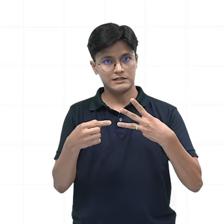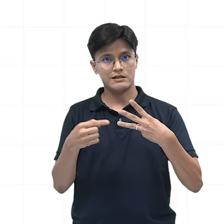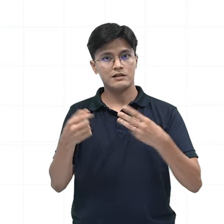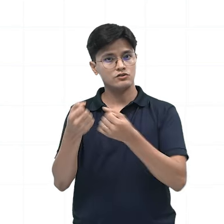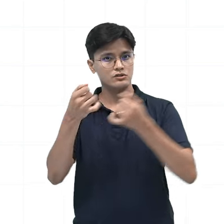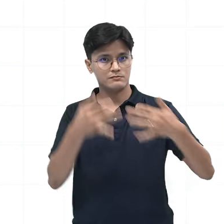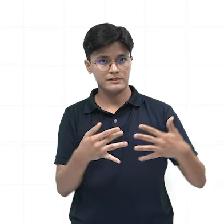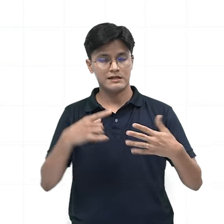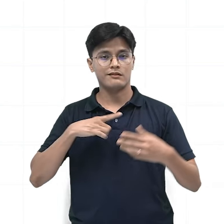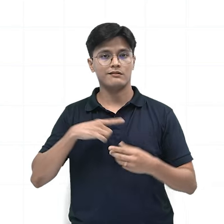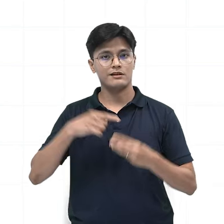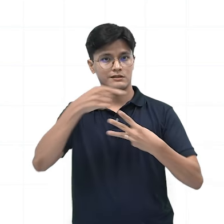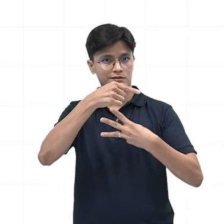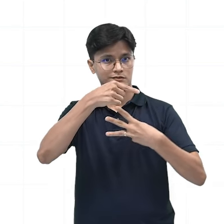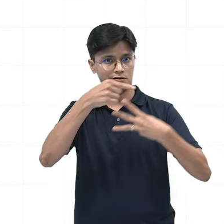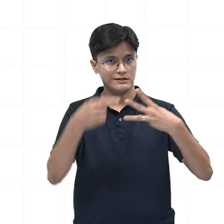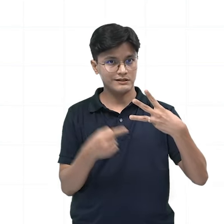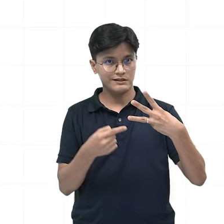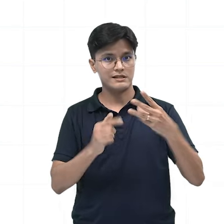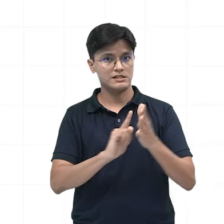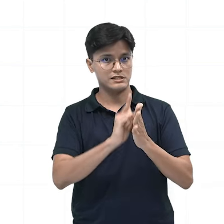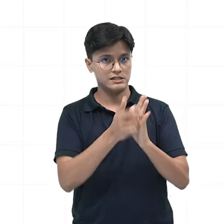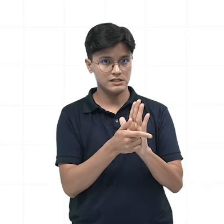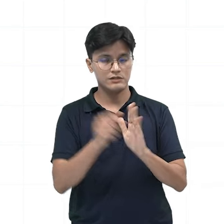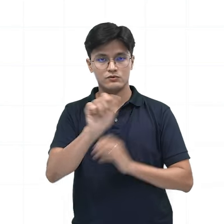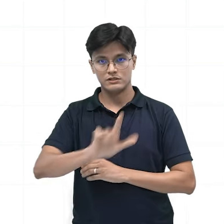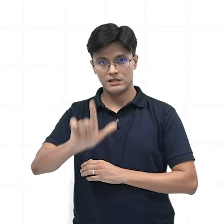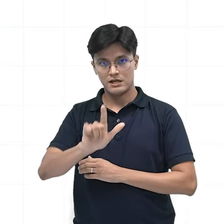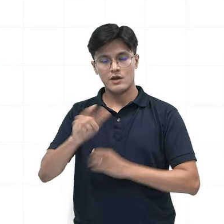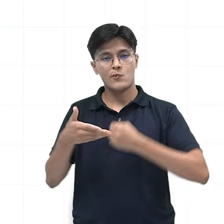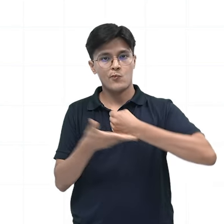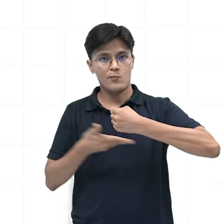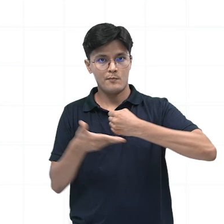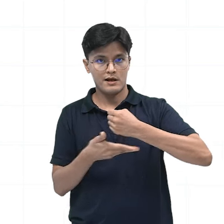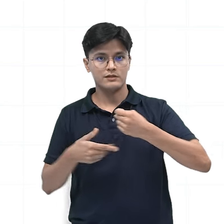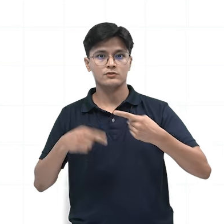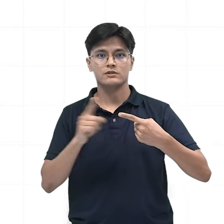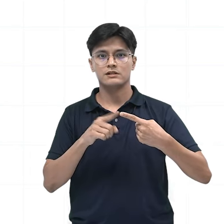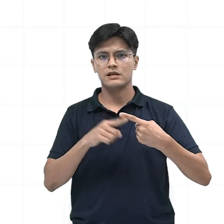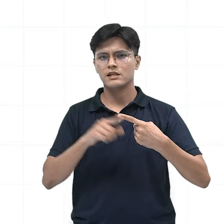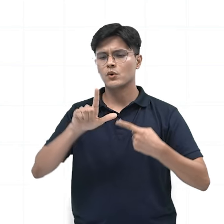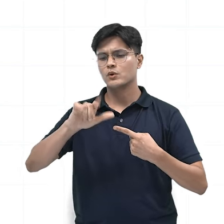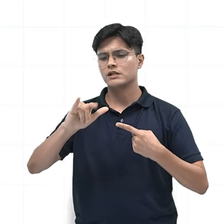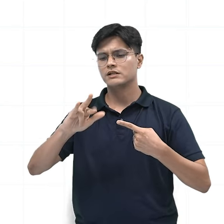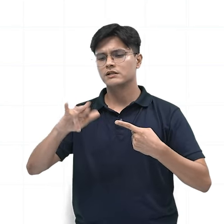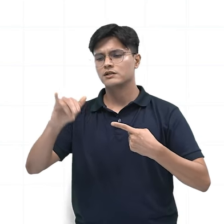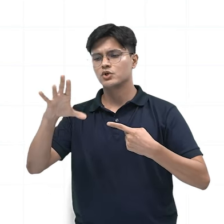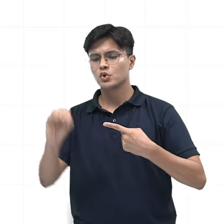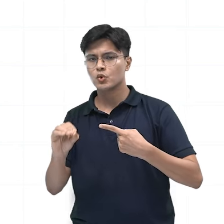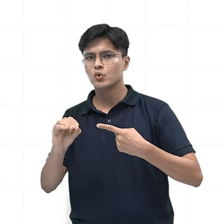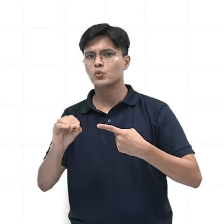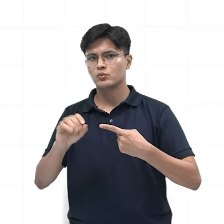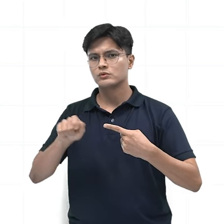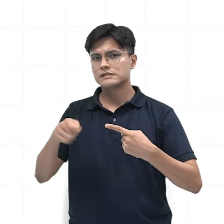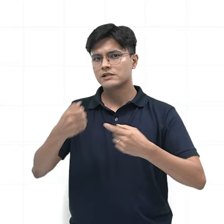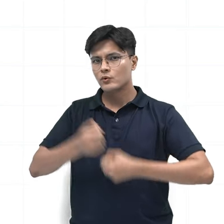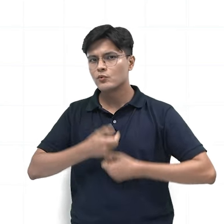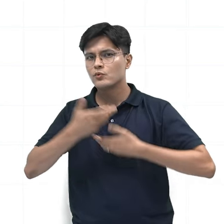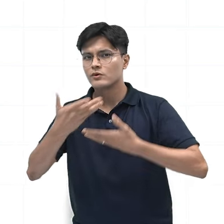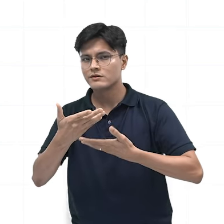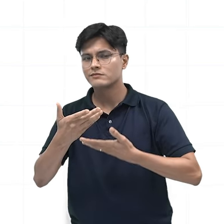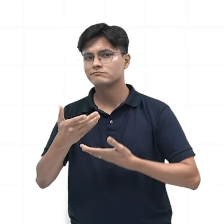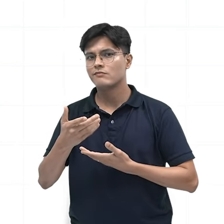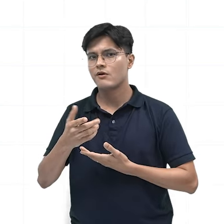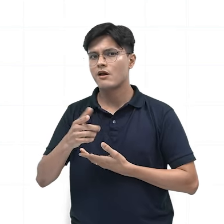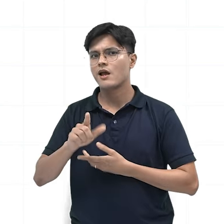gênero lírico é a palavra cantada. Na antiguidade, os poemas, eles não eram